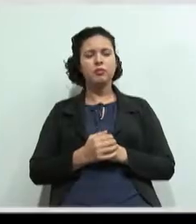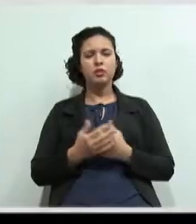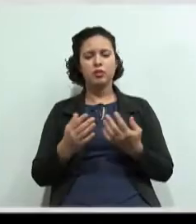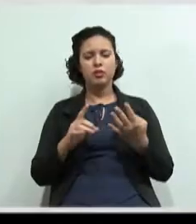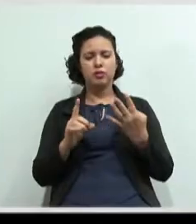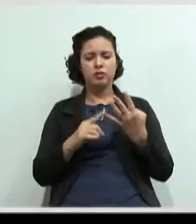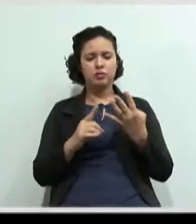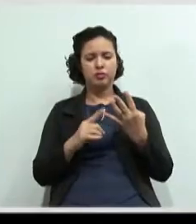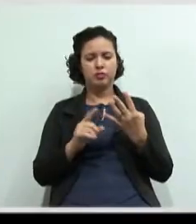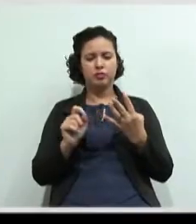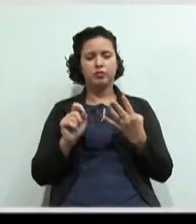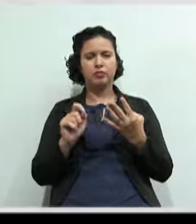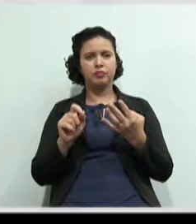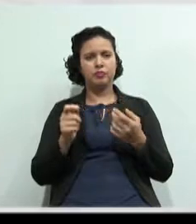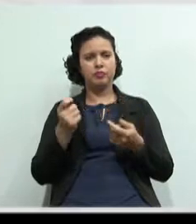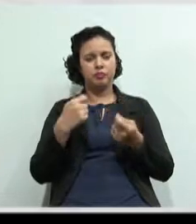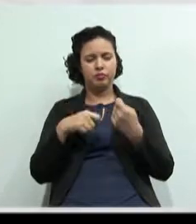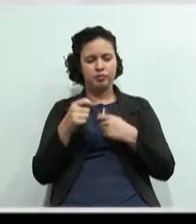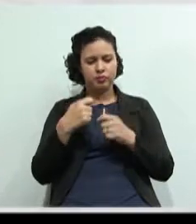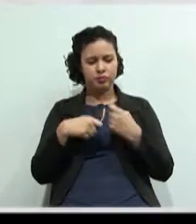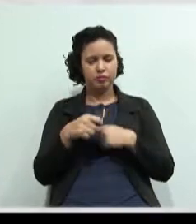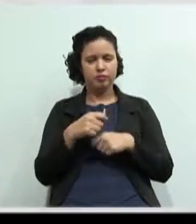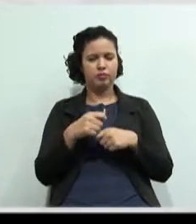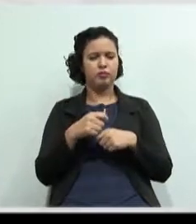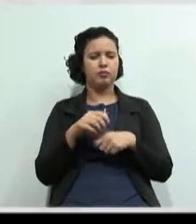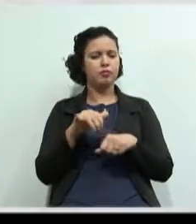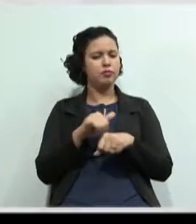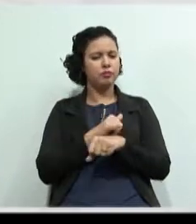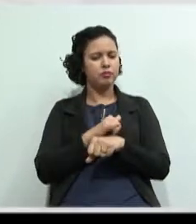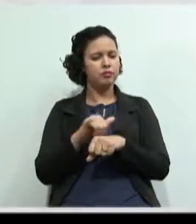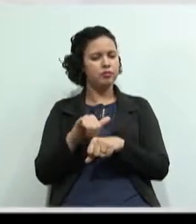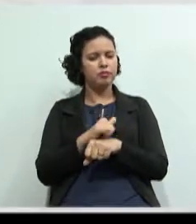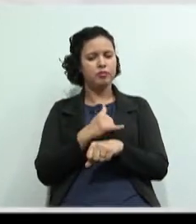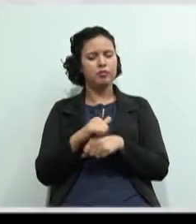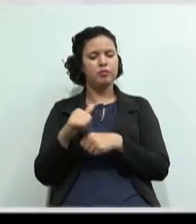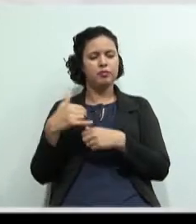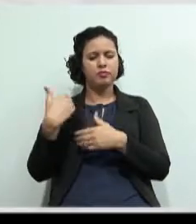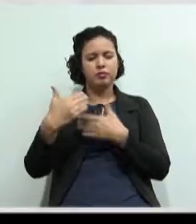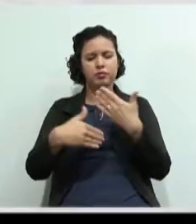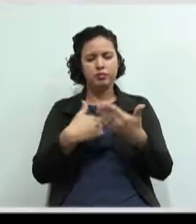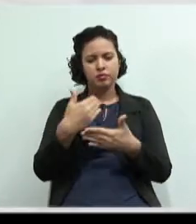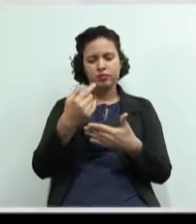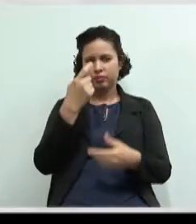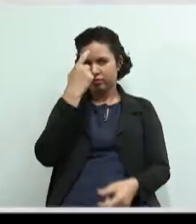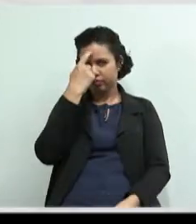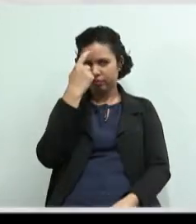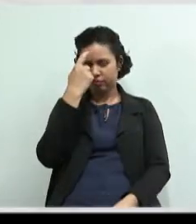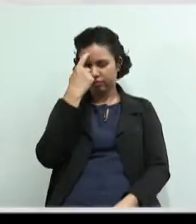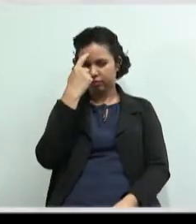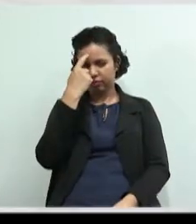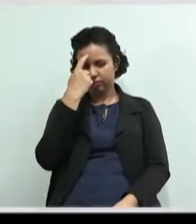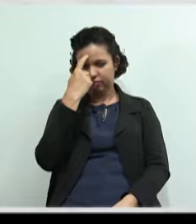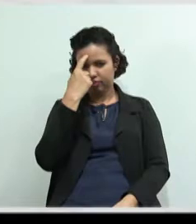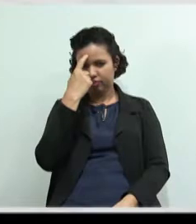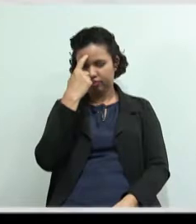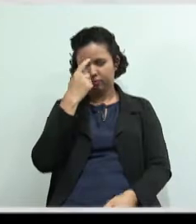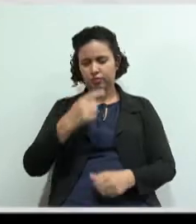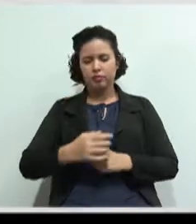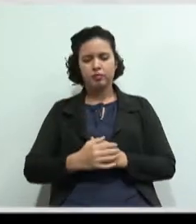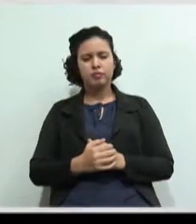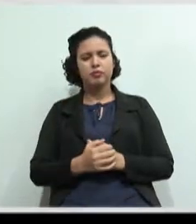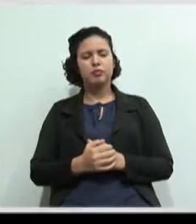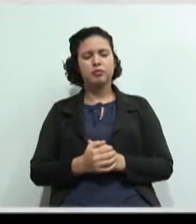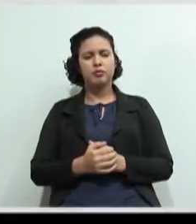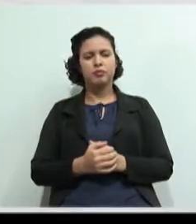então. Administração estratégica, é atual, gente, ó, evolução do pensamento estratégico na administração. O que essa